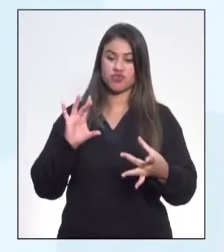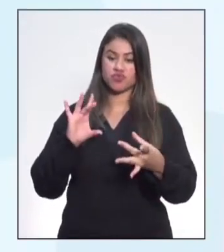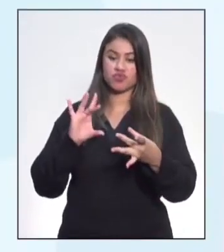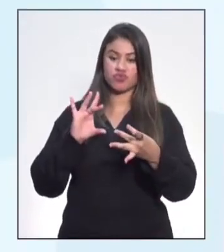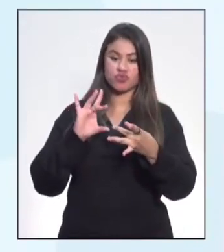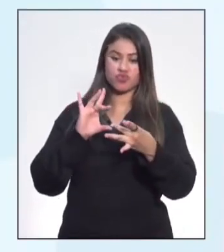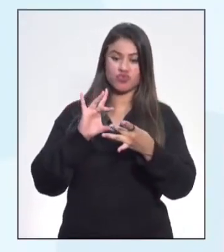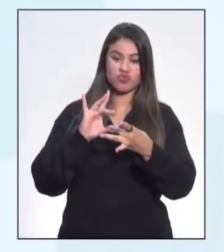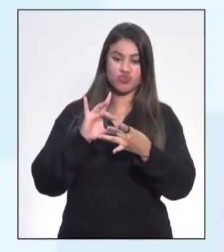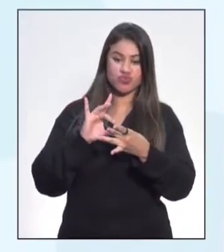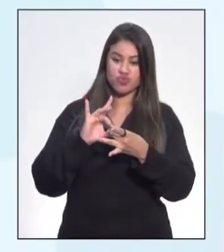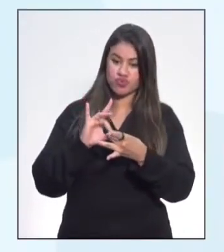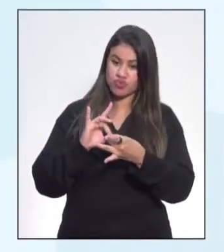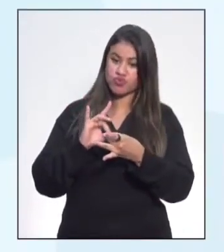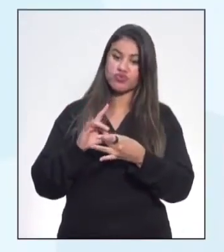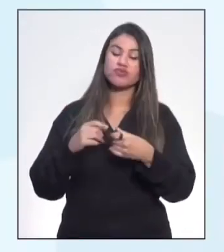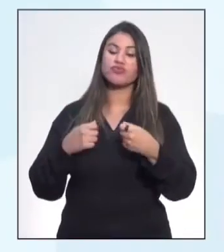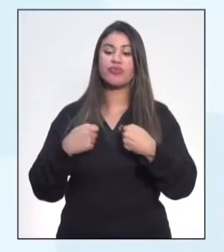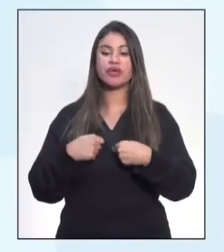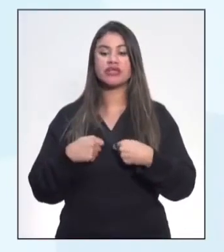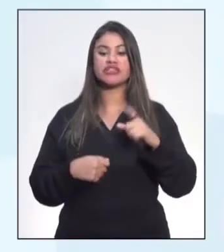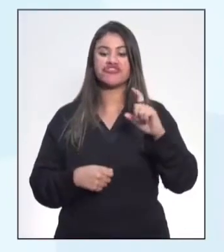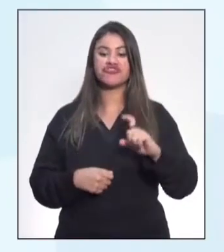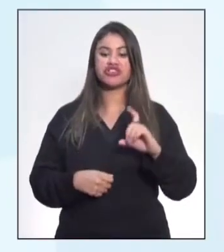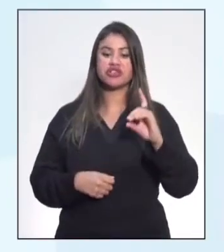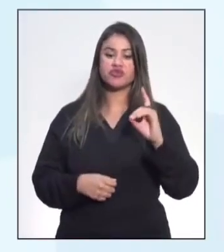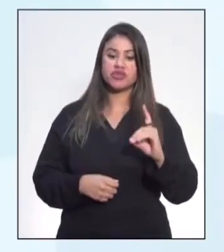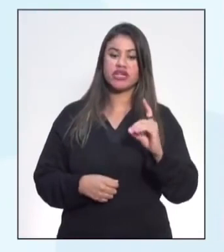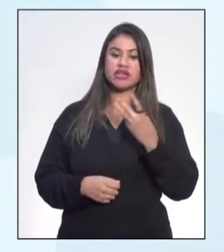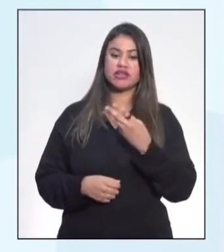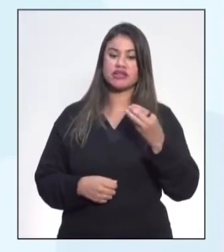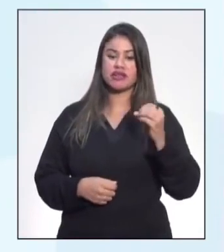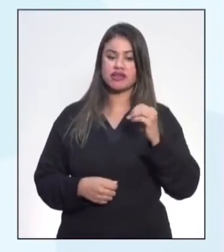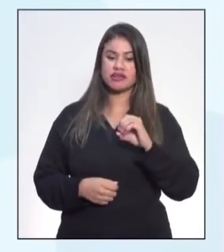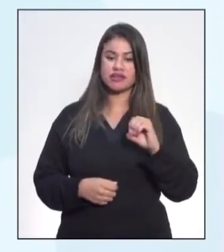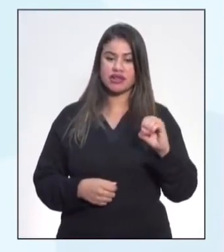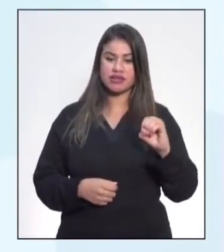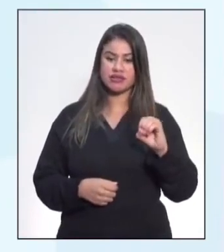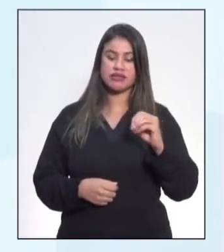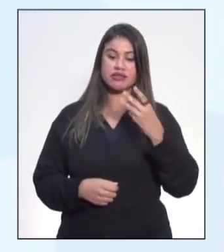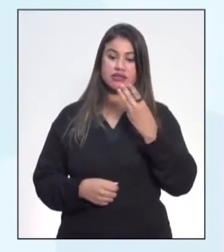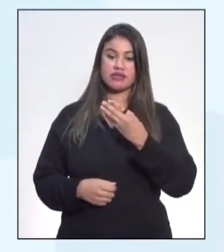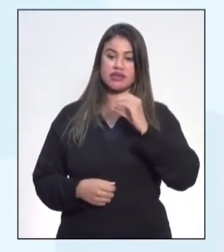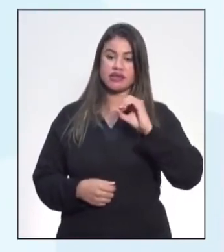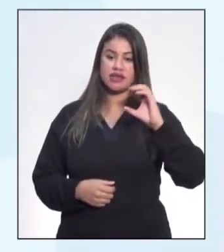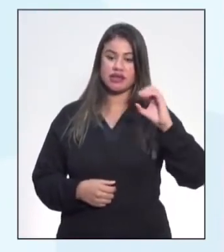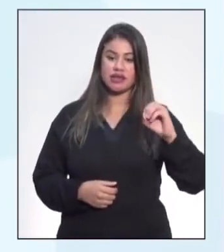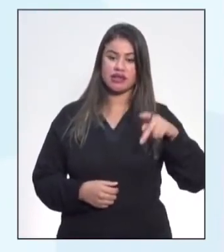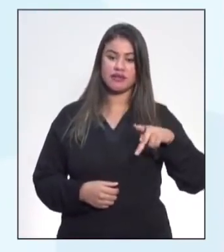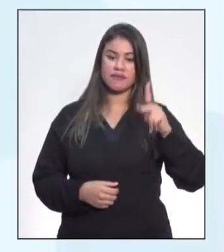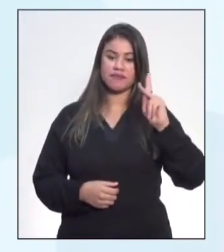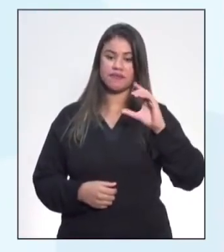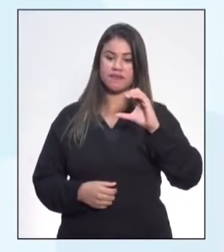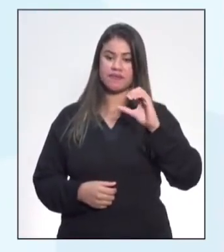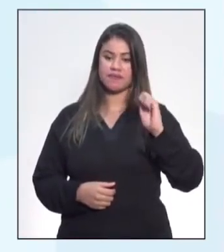D, eu vou precisar de quanto? 300 calorias. E eu sei que quando eu formo ligação, eu